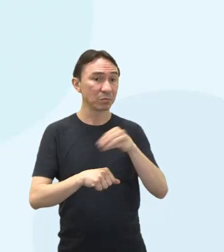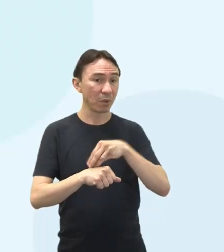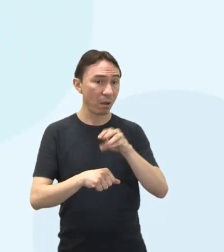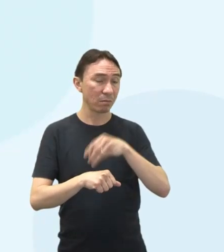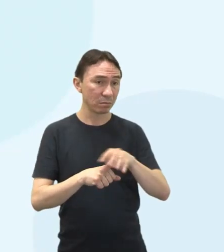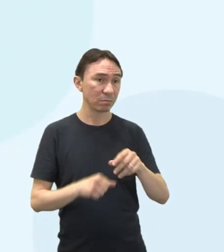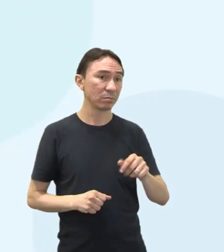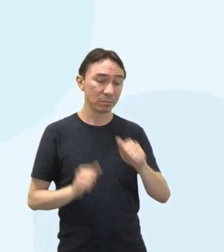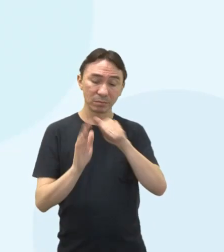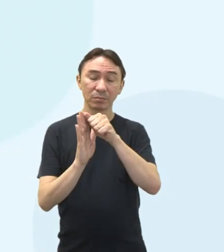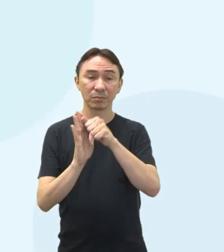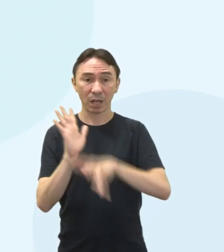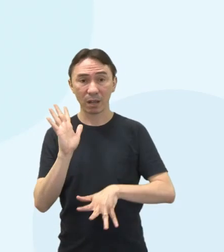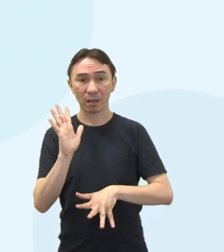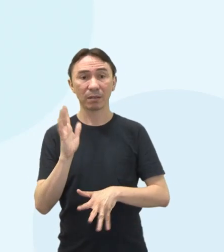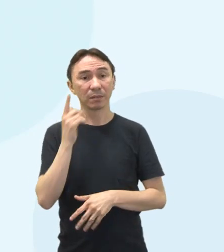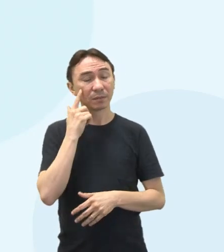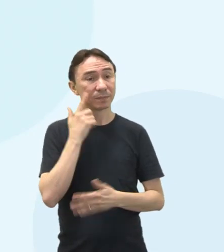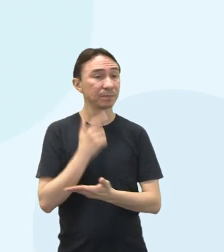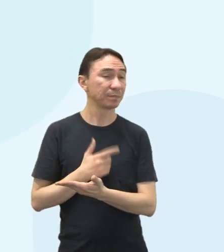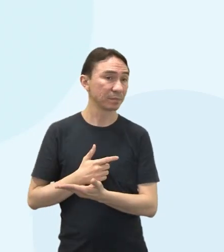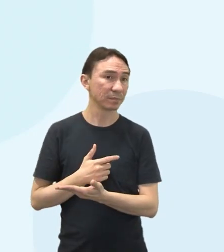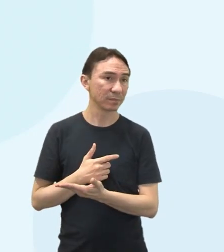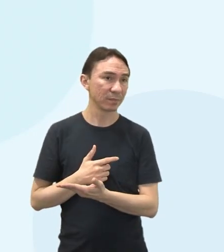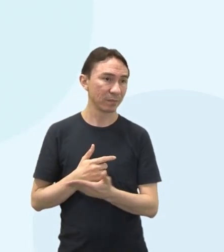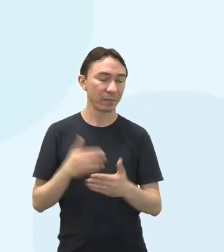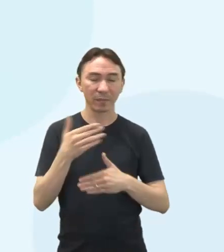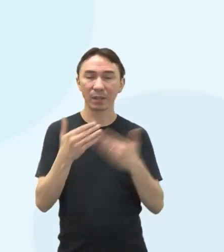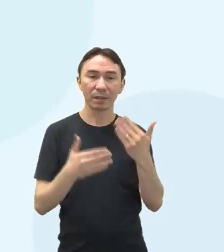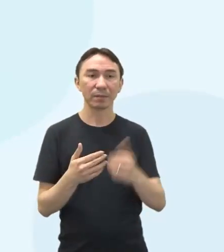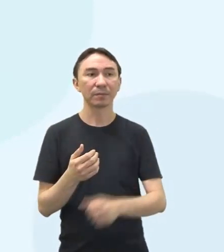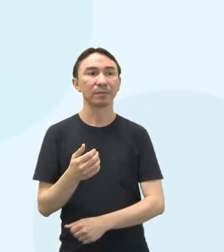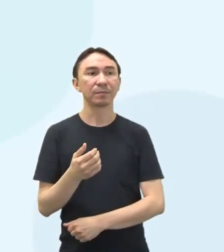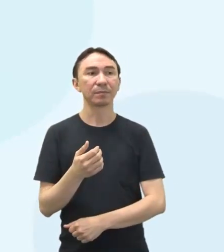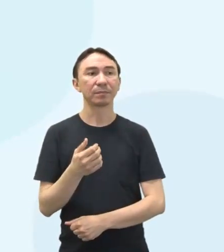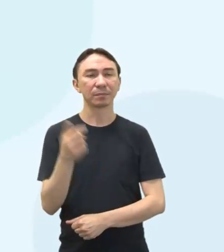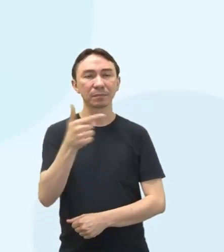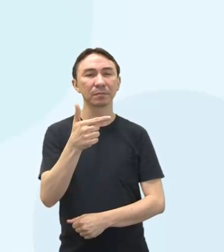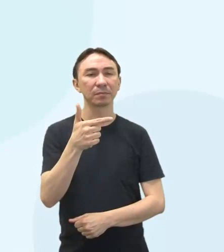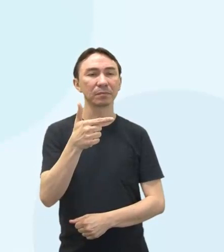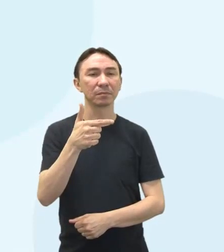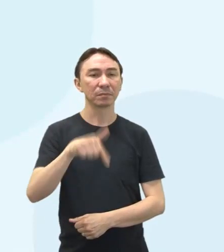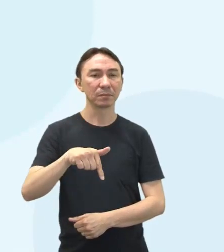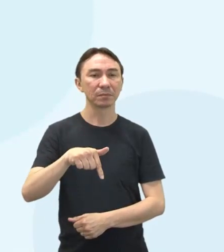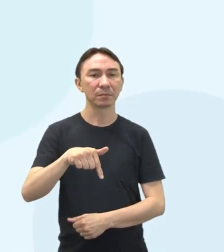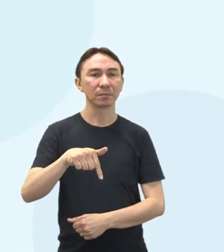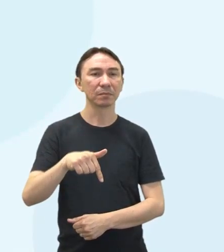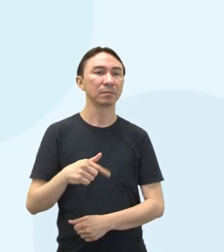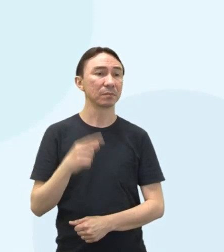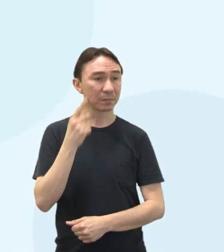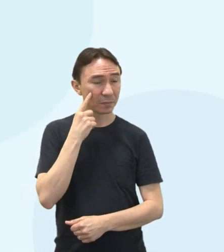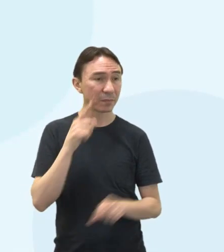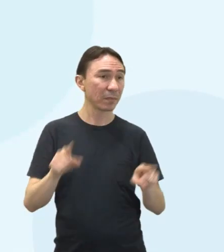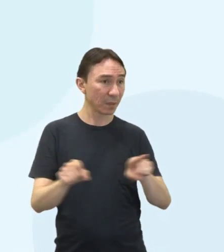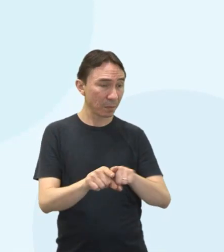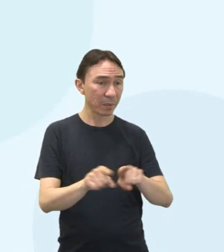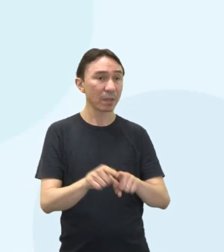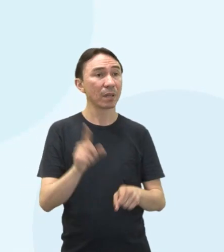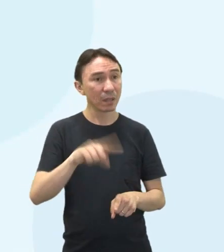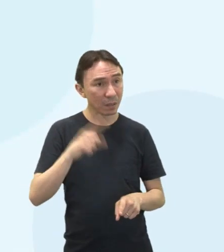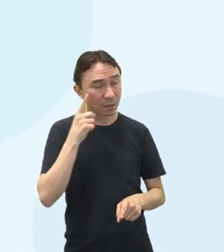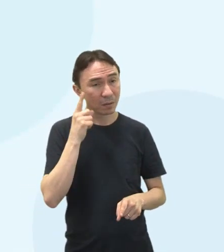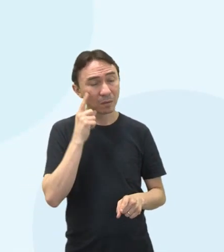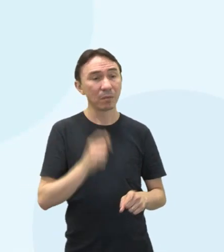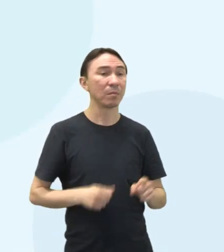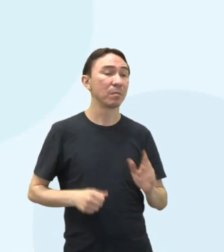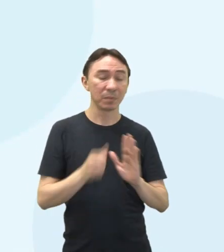o próximo slide né que o slide de número 27 que é uma atividade também é extremamente rica né que que vende uma